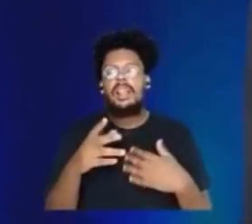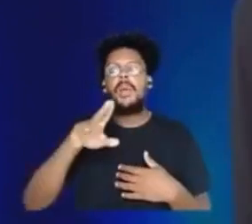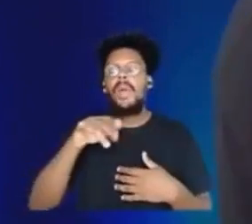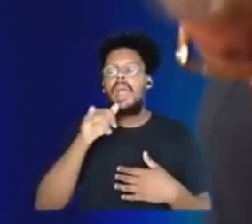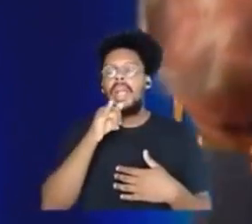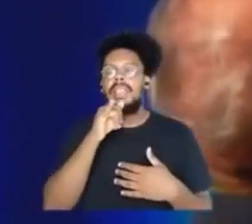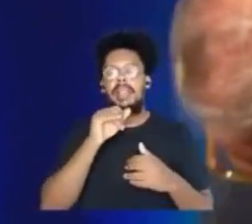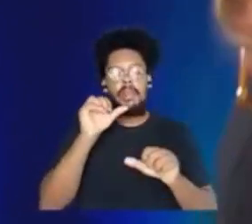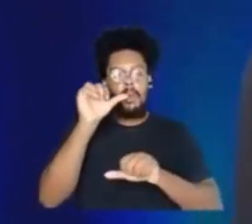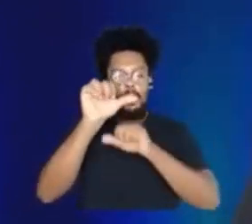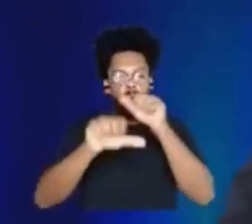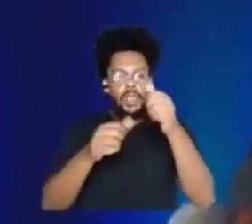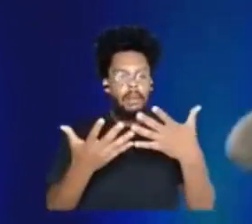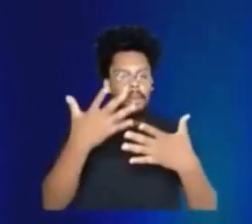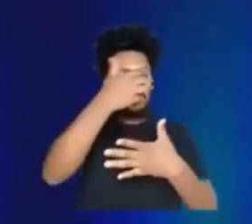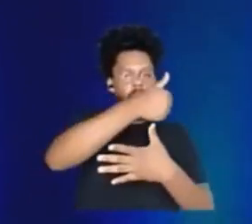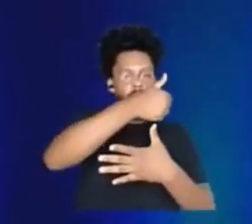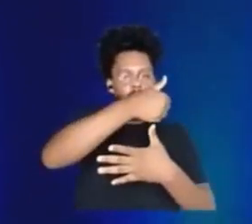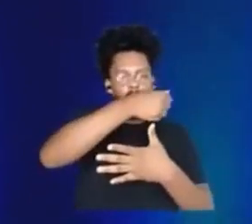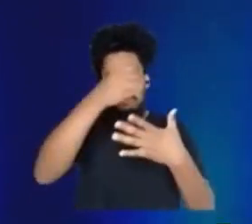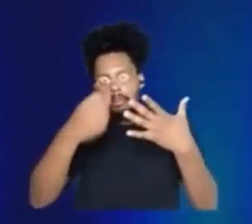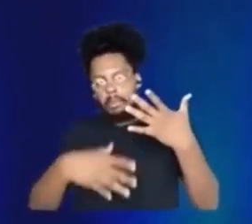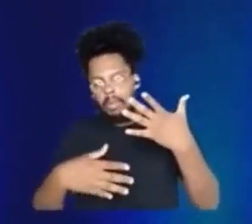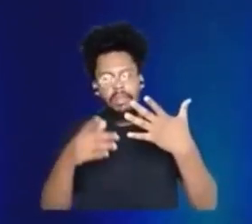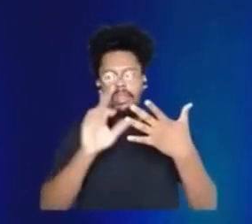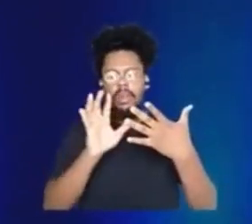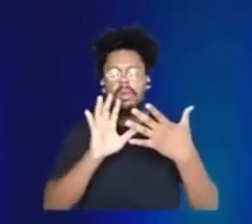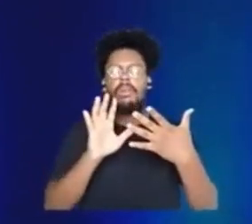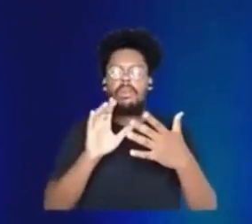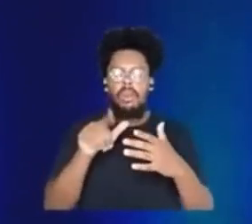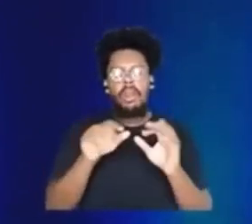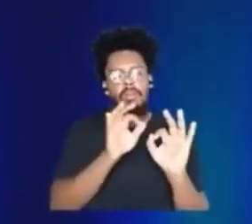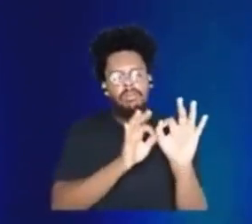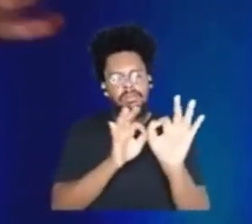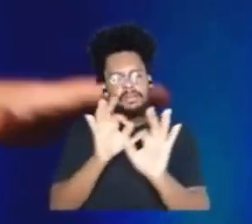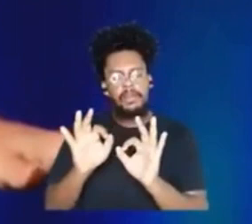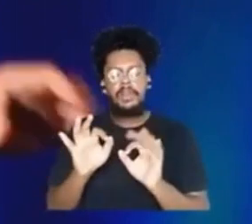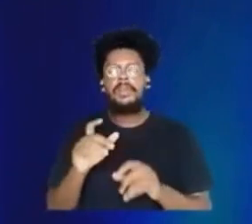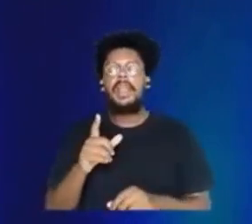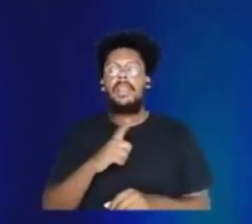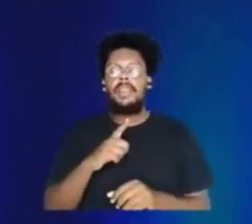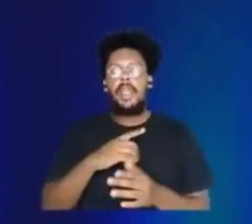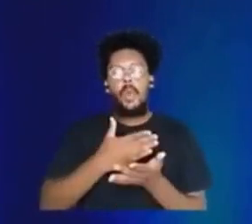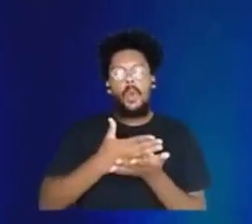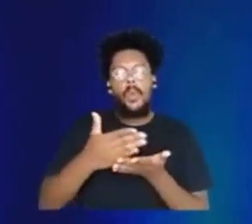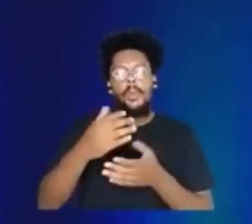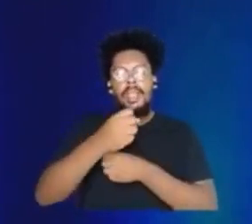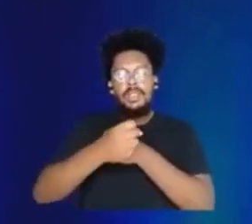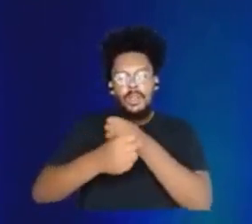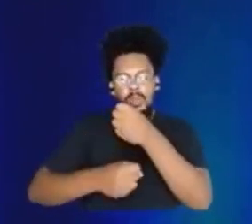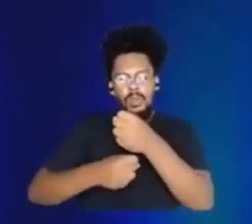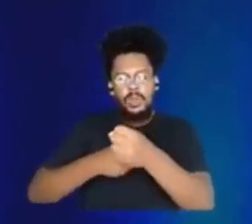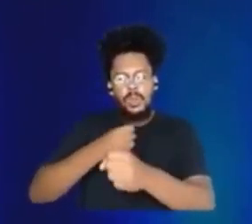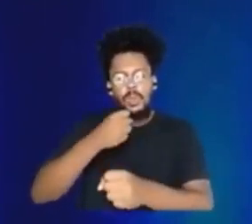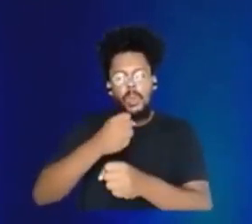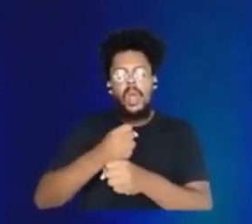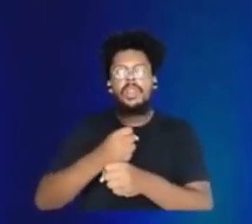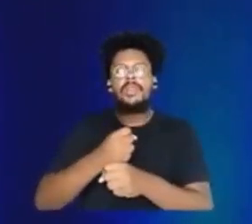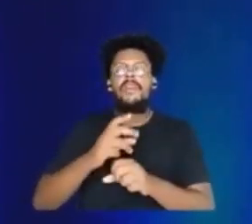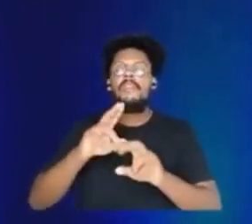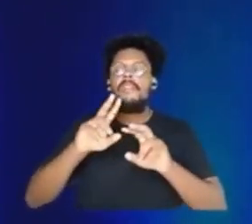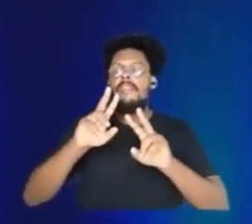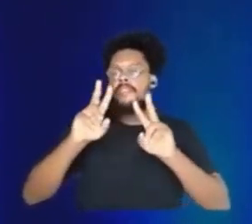nessa história. Nós temos também uma dimensão que estará na mesa aí no começo do ano, que é uma compreensão, e com isso termino mesmo, de